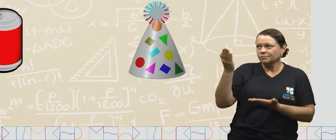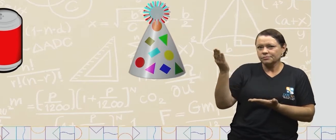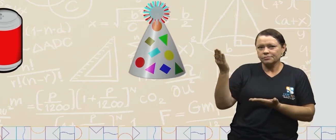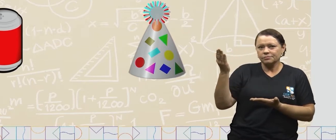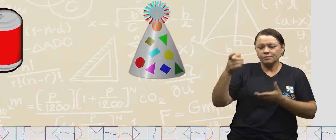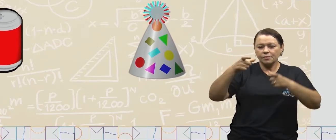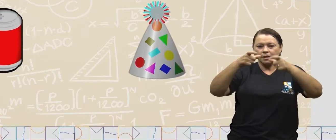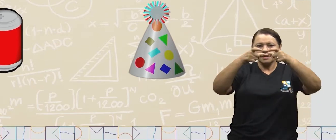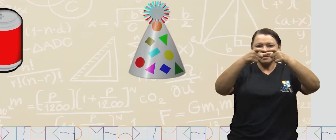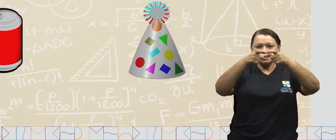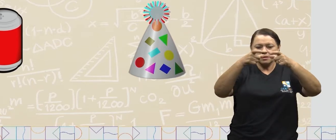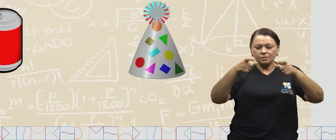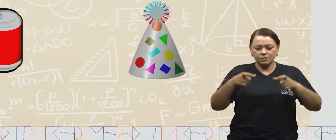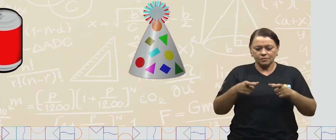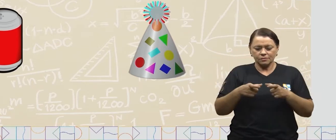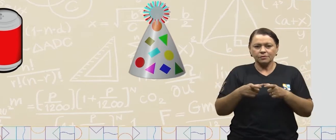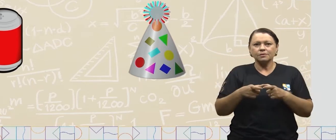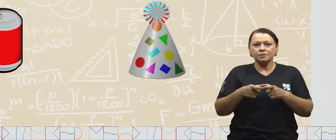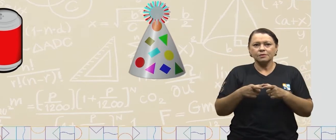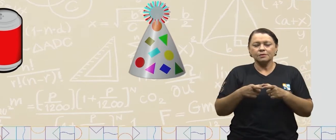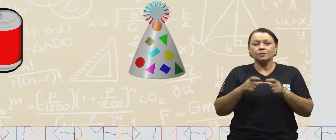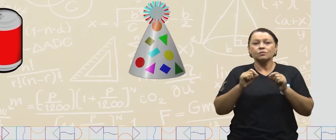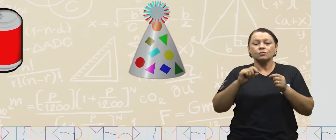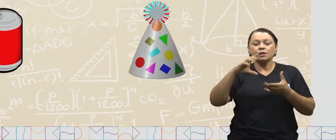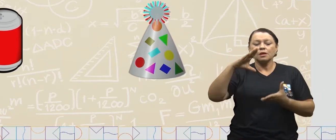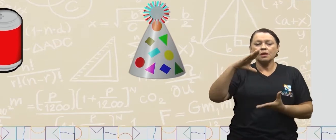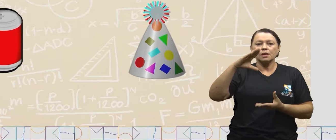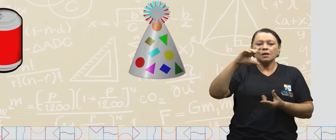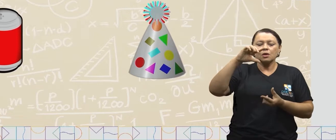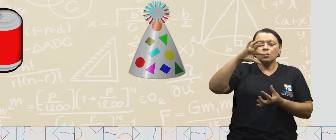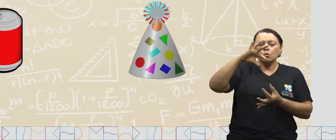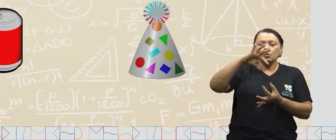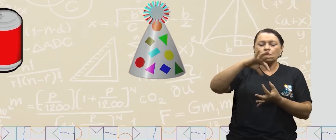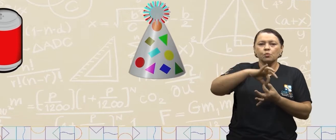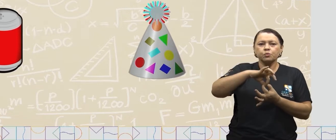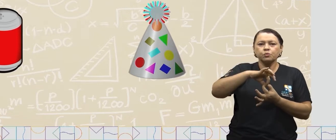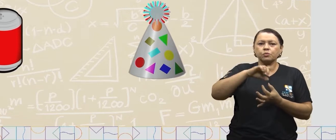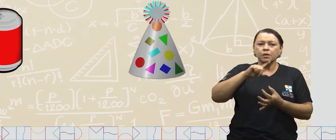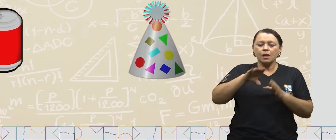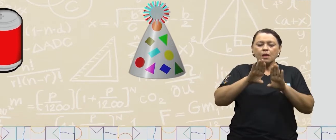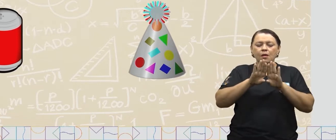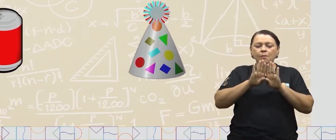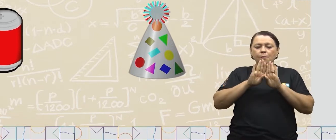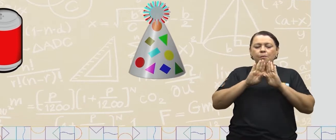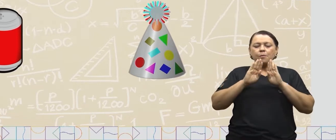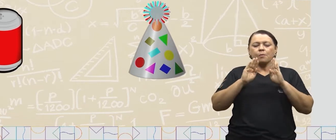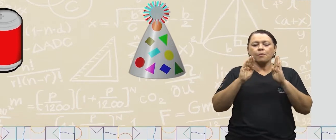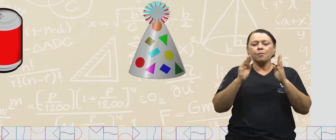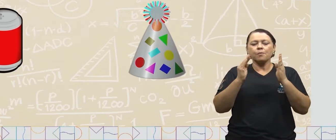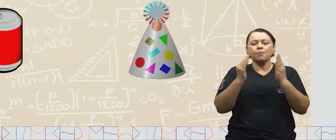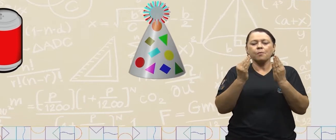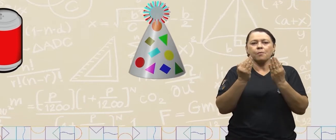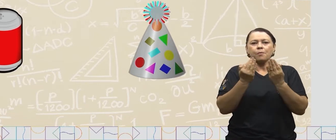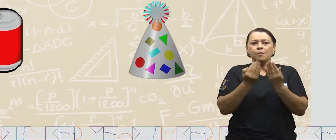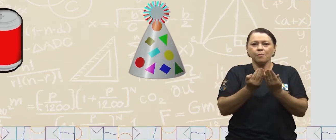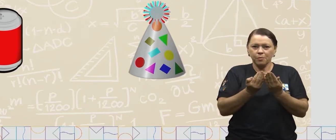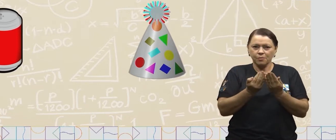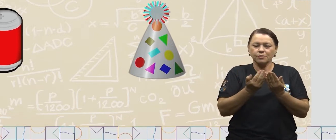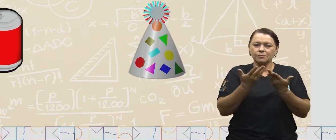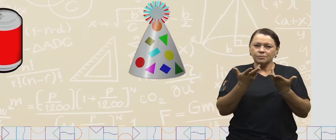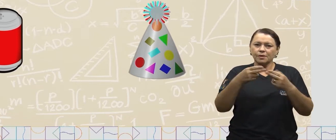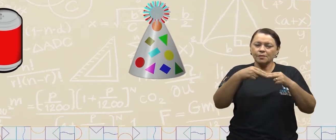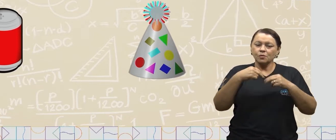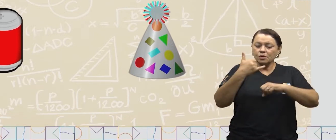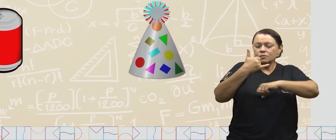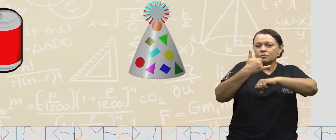baixo, 2 círculos. E o que as conecta é uma figura com uma curva. Então, a latinha